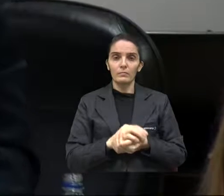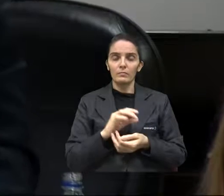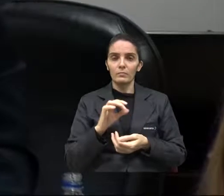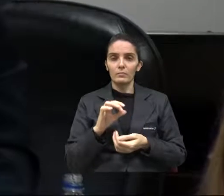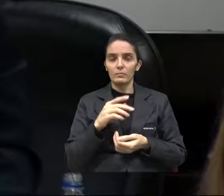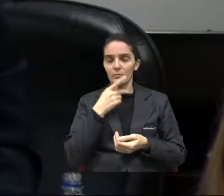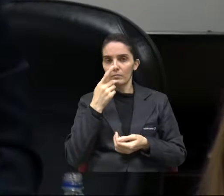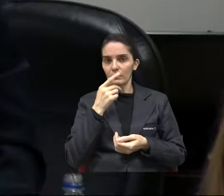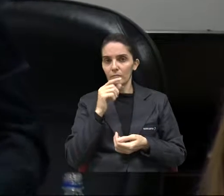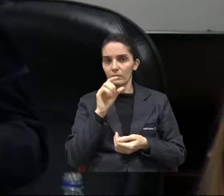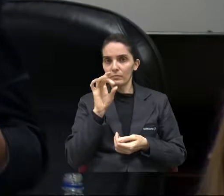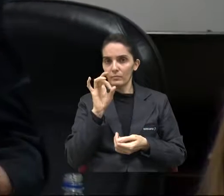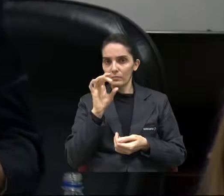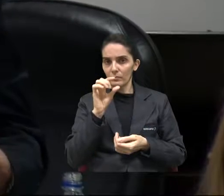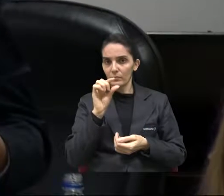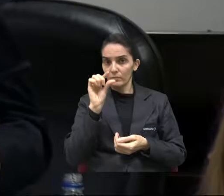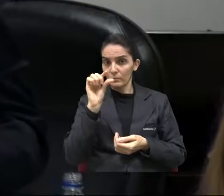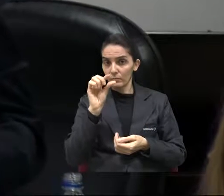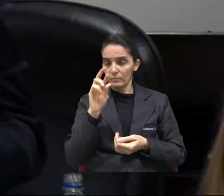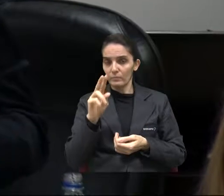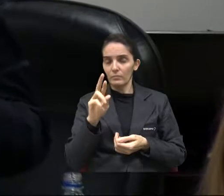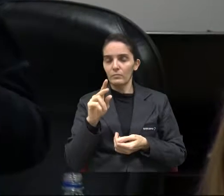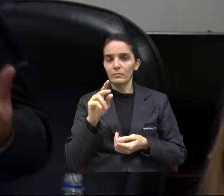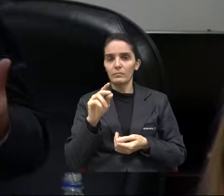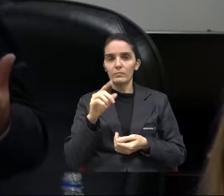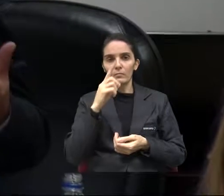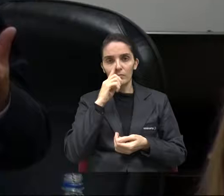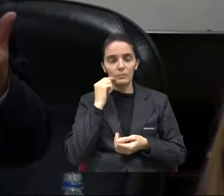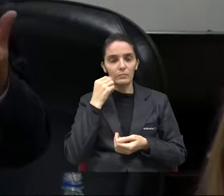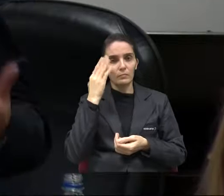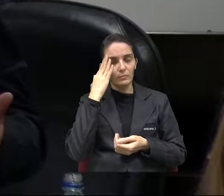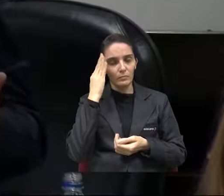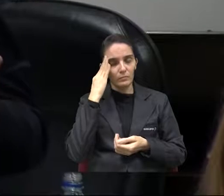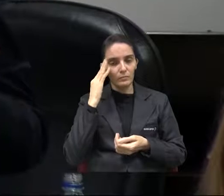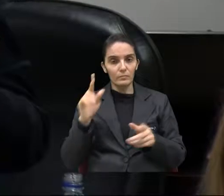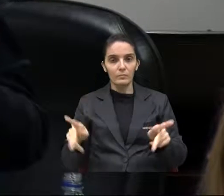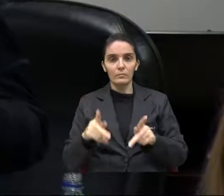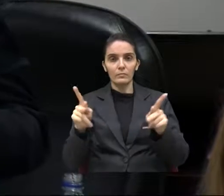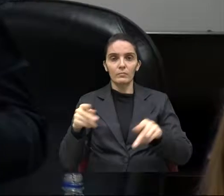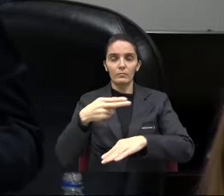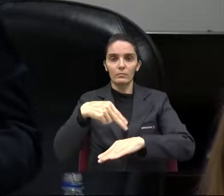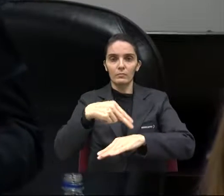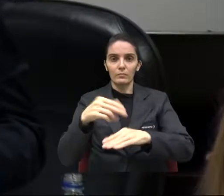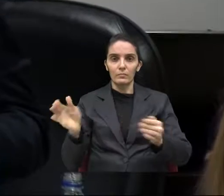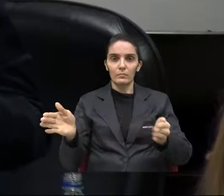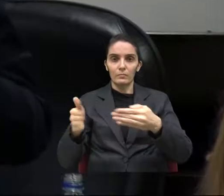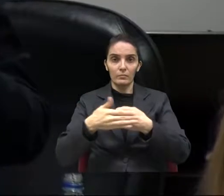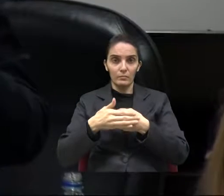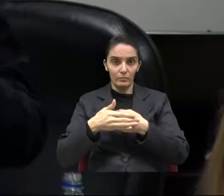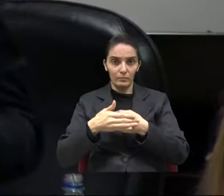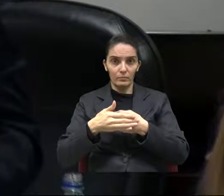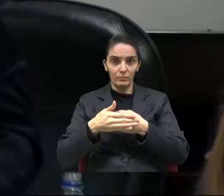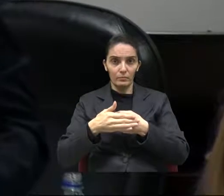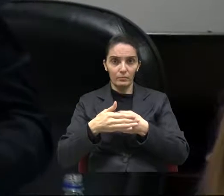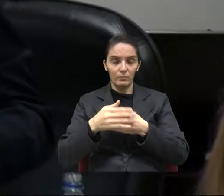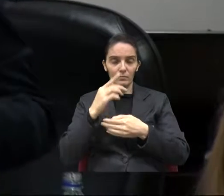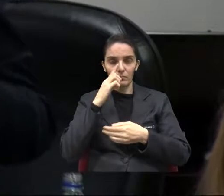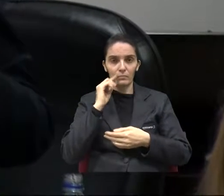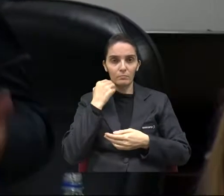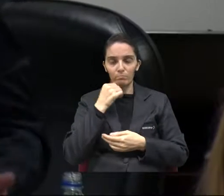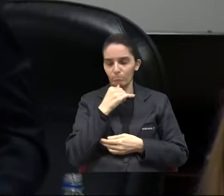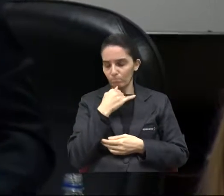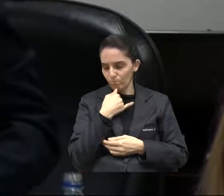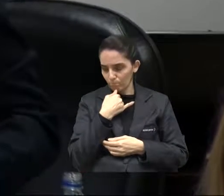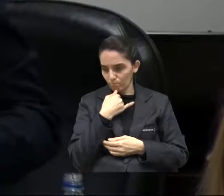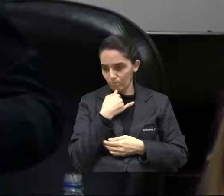presidente, eu fiquei sabendo outro dia que o Shopping Nações iria fechar as portas. Fiquei muito triste,